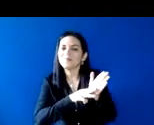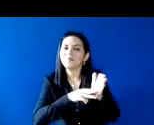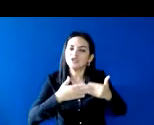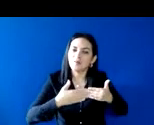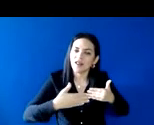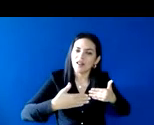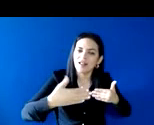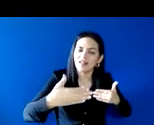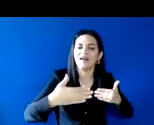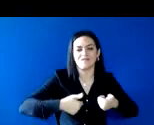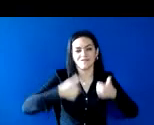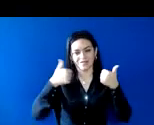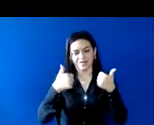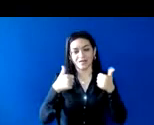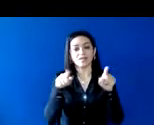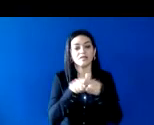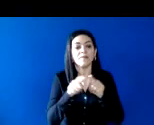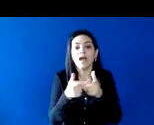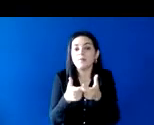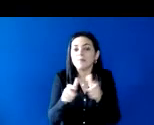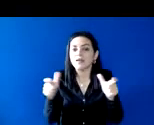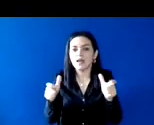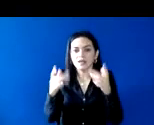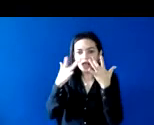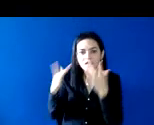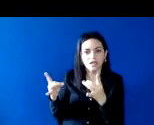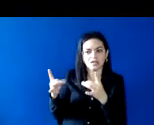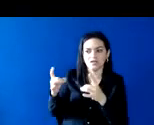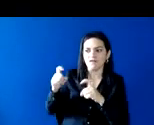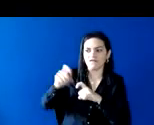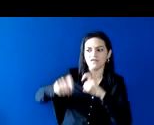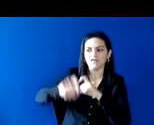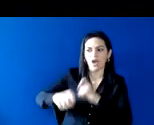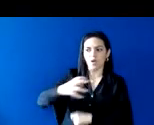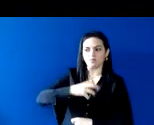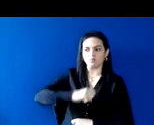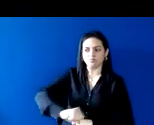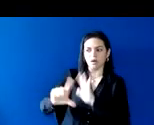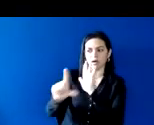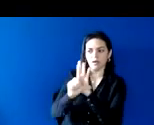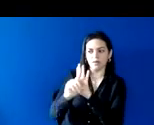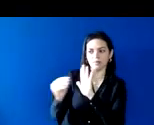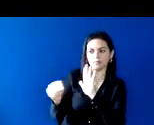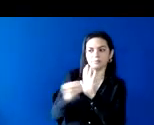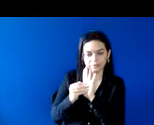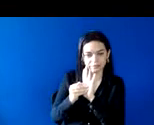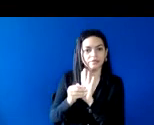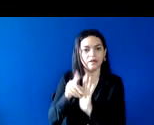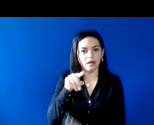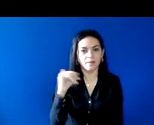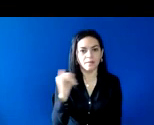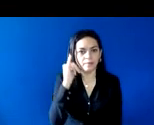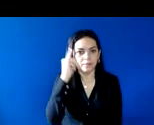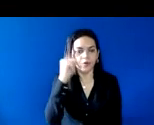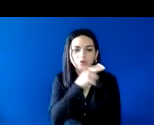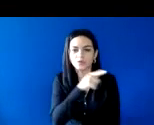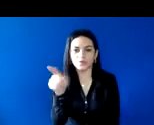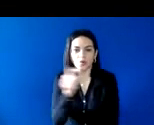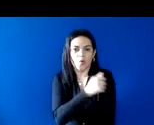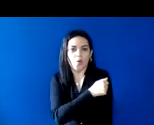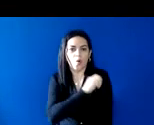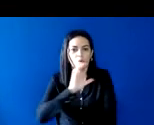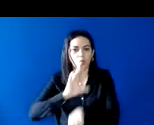a ampliação dos serviços de atenção à violência sexual e de aborto previsto em lei. É importante que os alunos desse curso